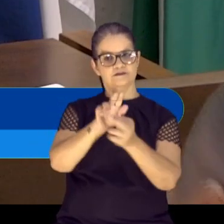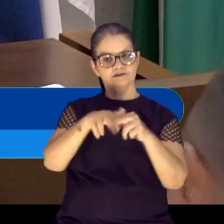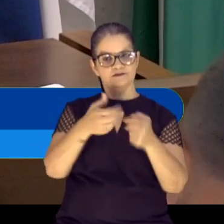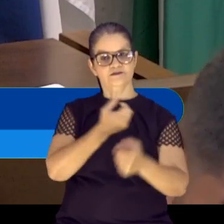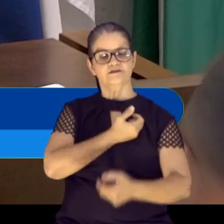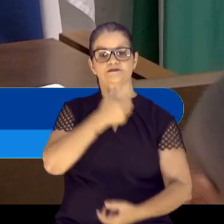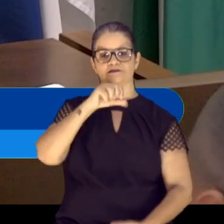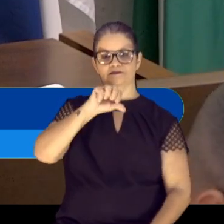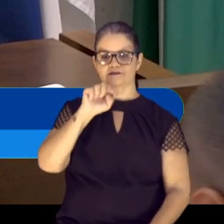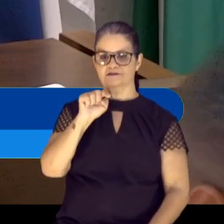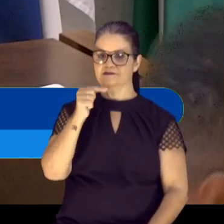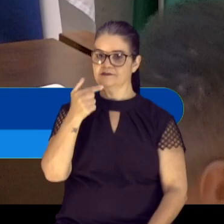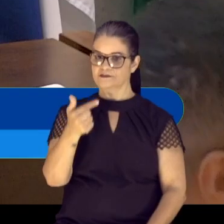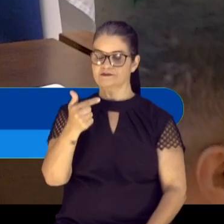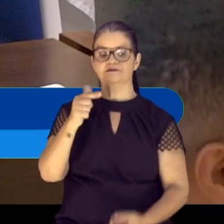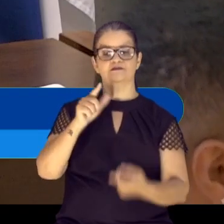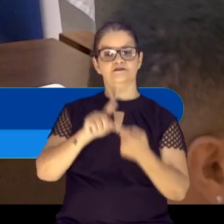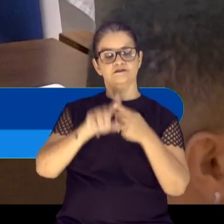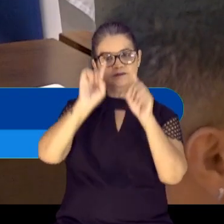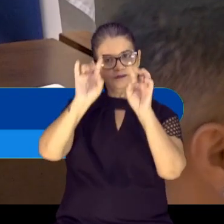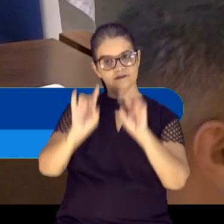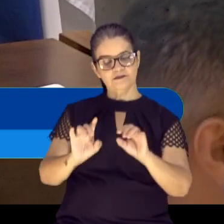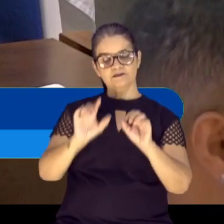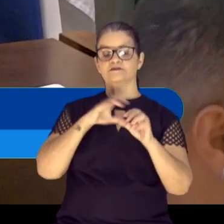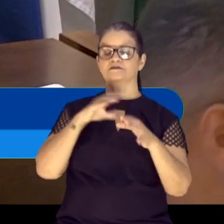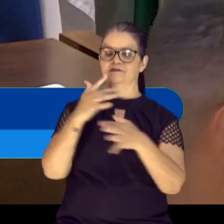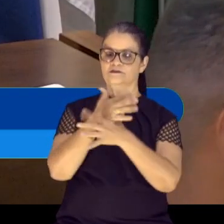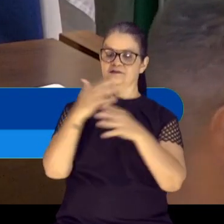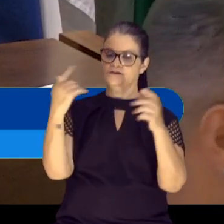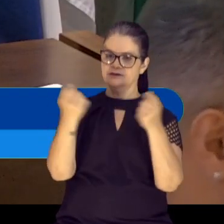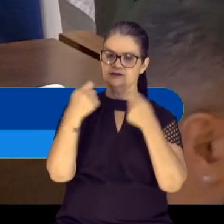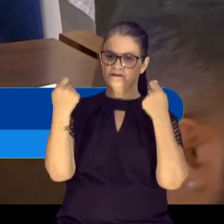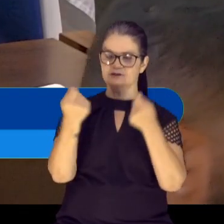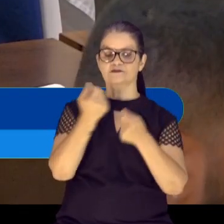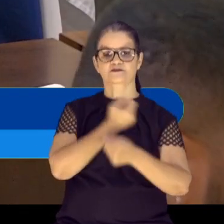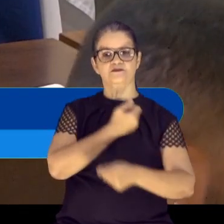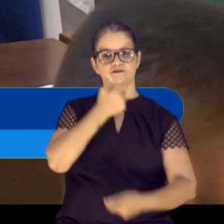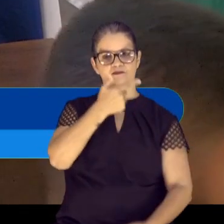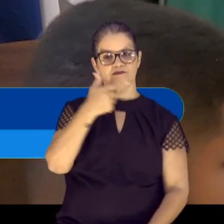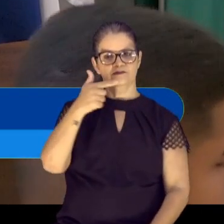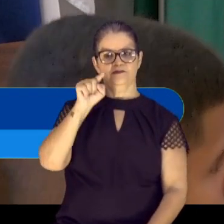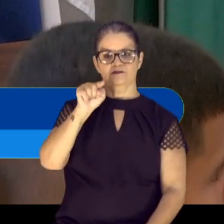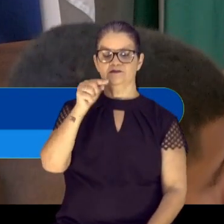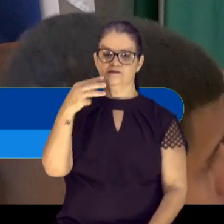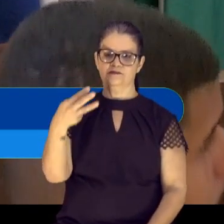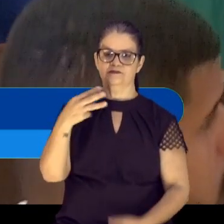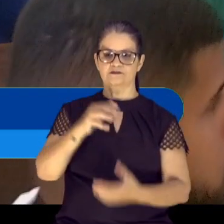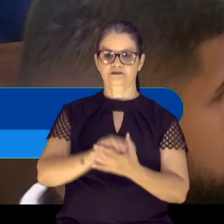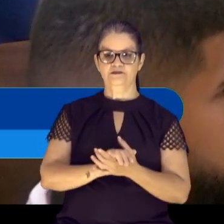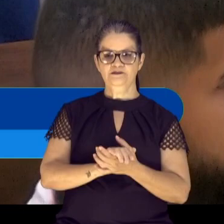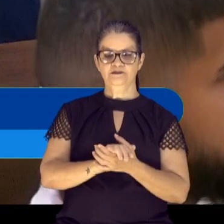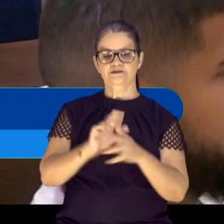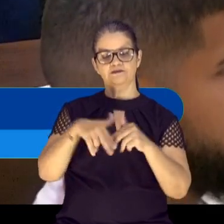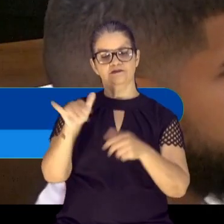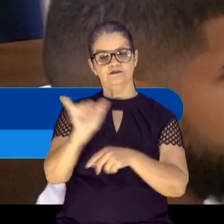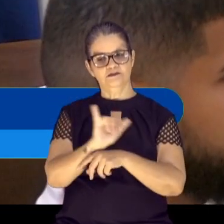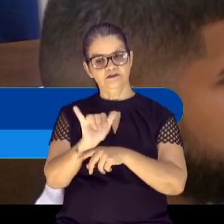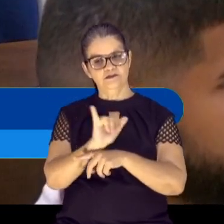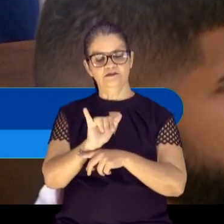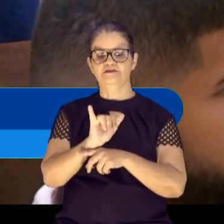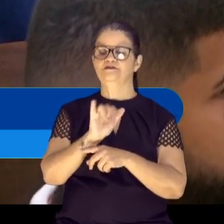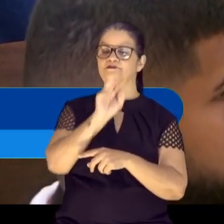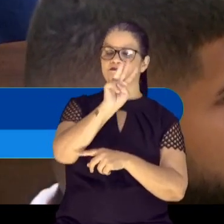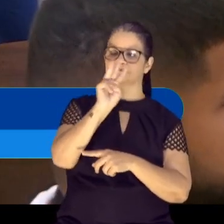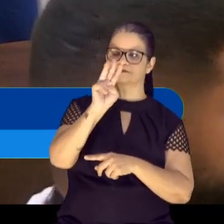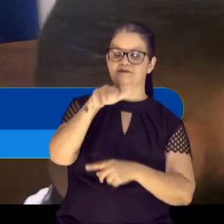do canal 9.2, exclusivamente para a cidade de Caruaru, através do canal 22.3, pelo YouTube, no